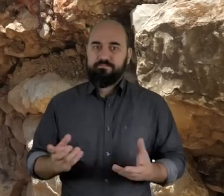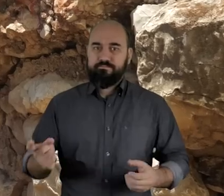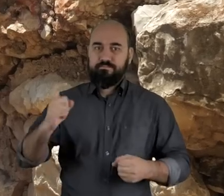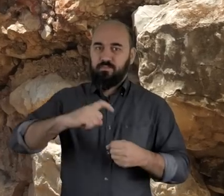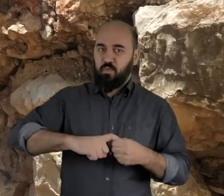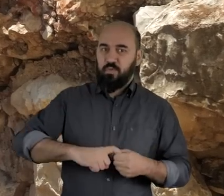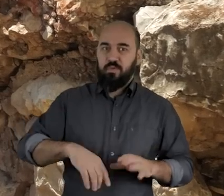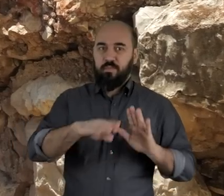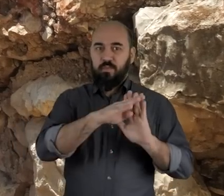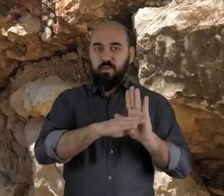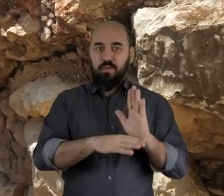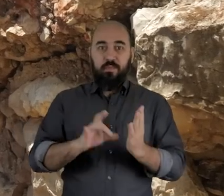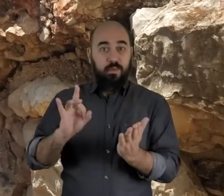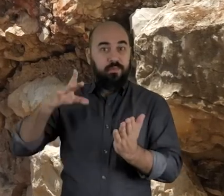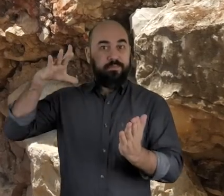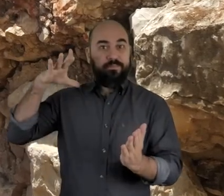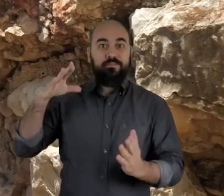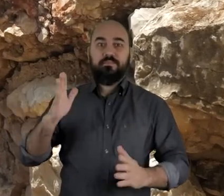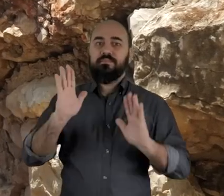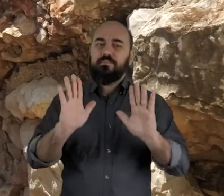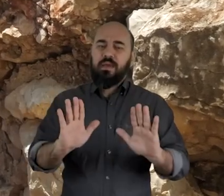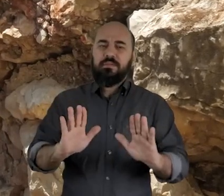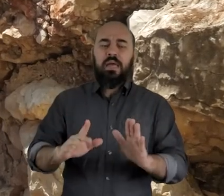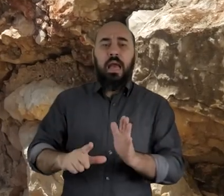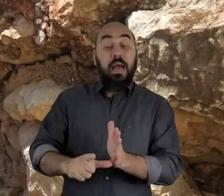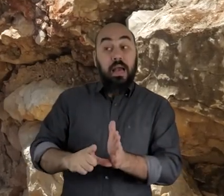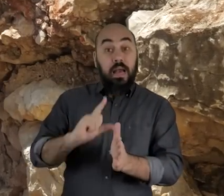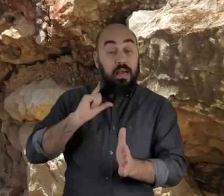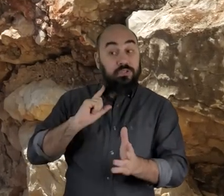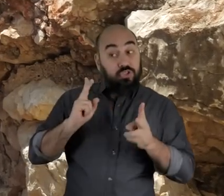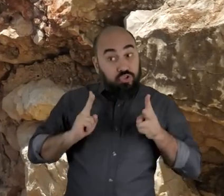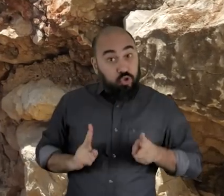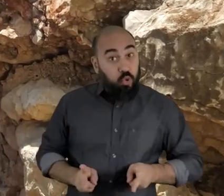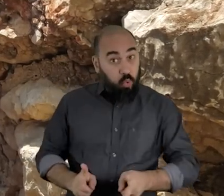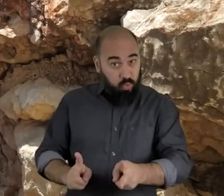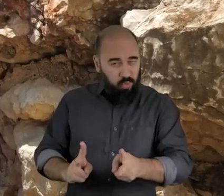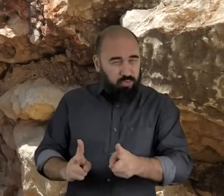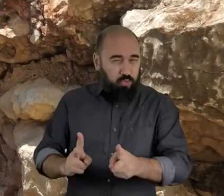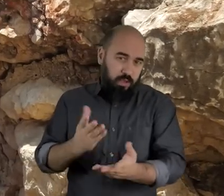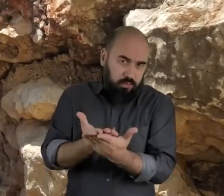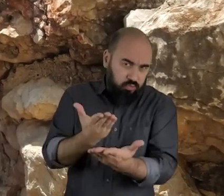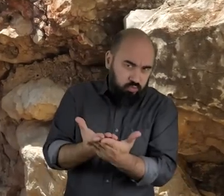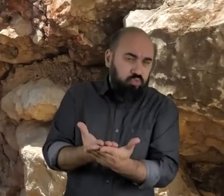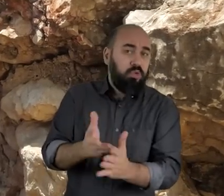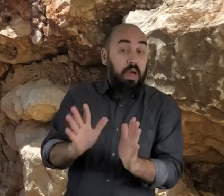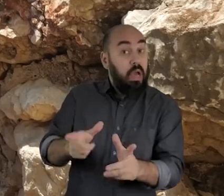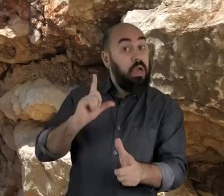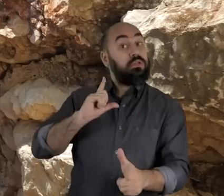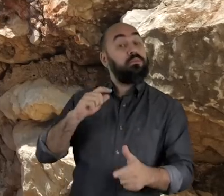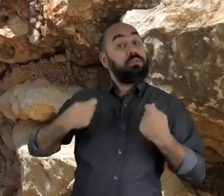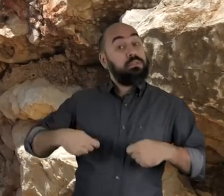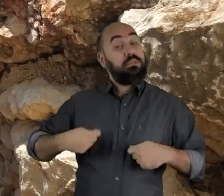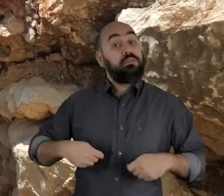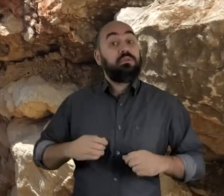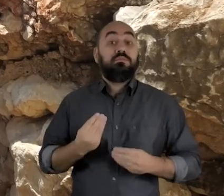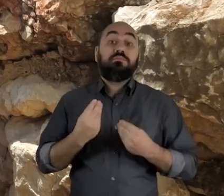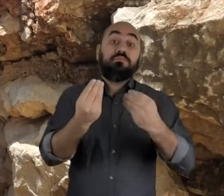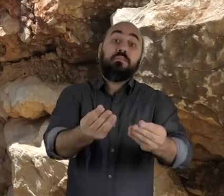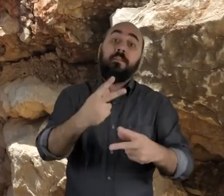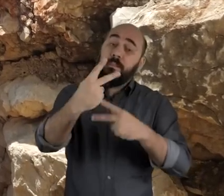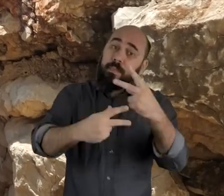De volta com o programa Evidências, mas antes de entrar no assunto de hoje, que aliás vai ter muita informação legal para você sobre Hatzor, eu quero dar